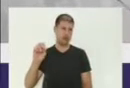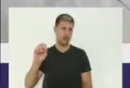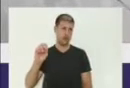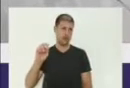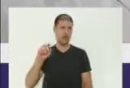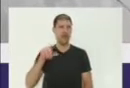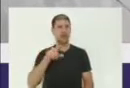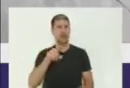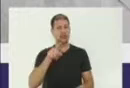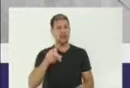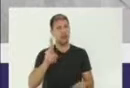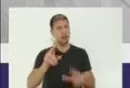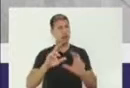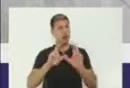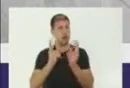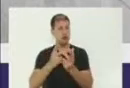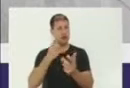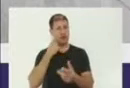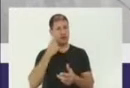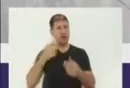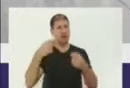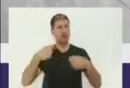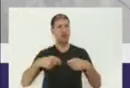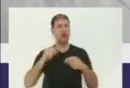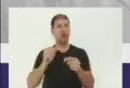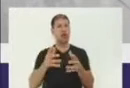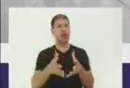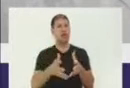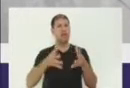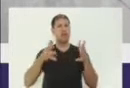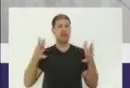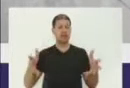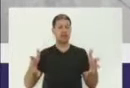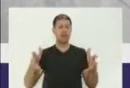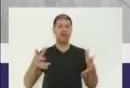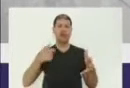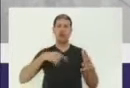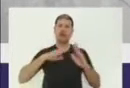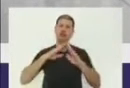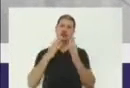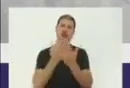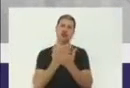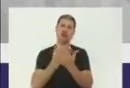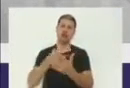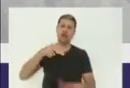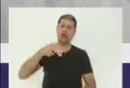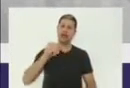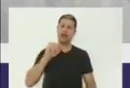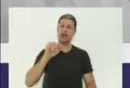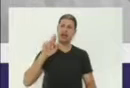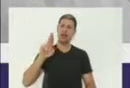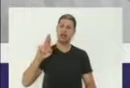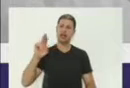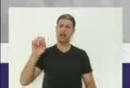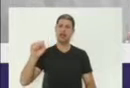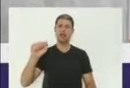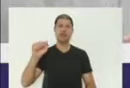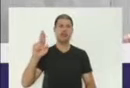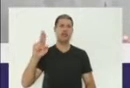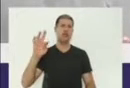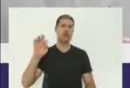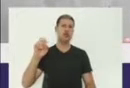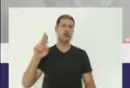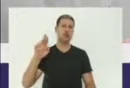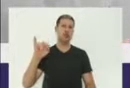comissão, a necessidade de ampliar a nossa querida escola Nair Pérez Sartori, que trabalha com crianças que